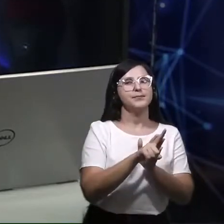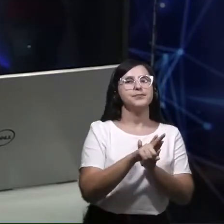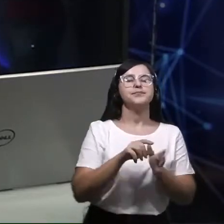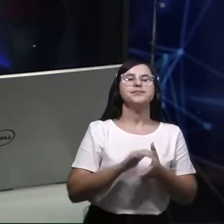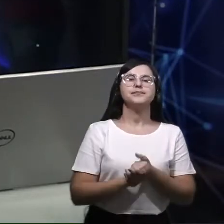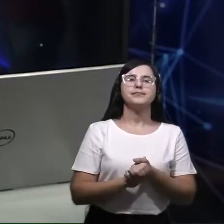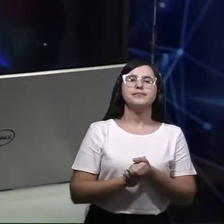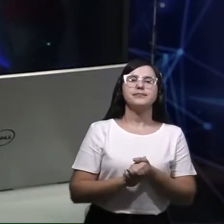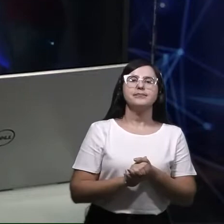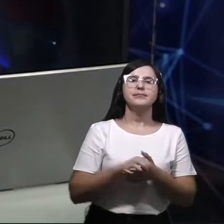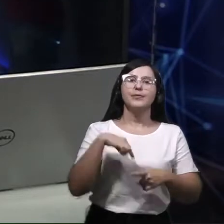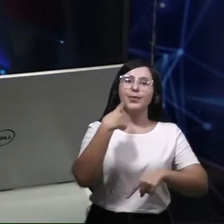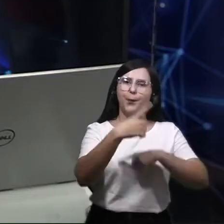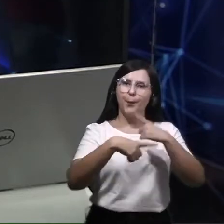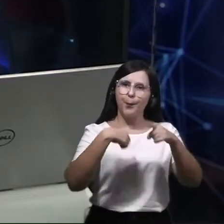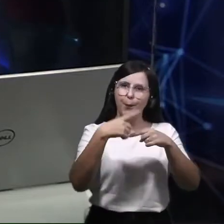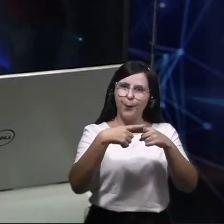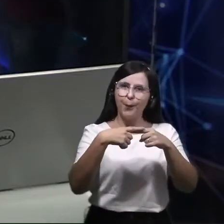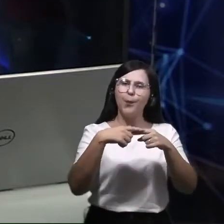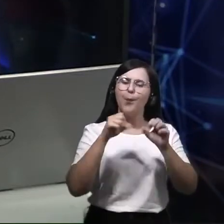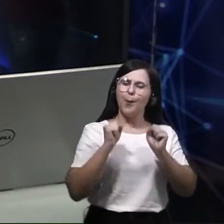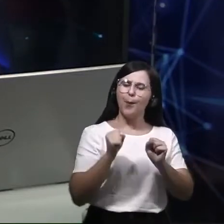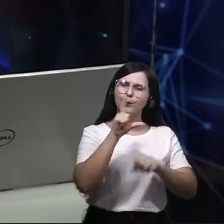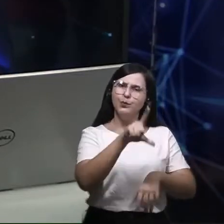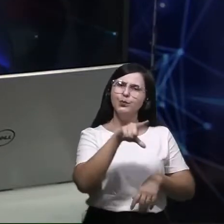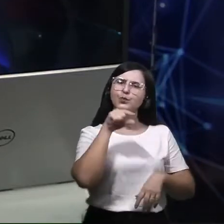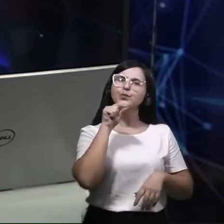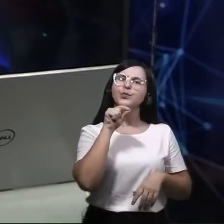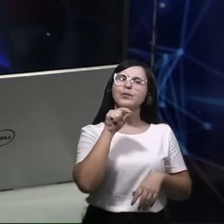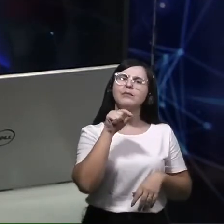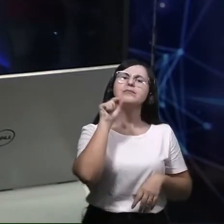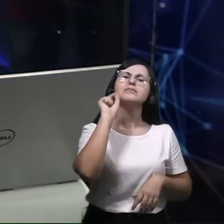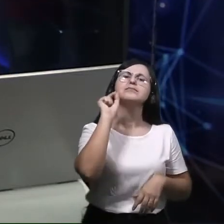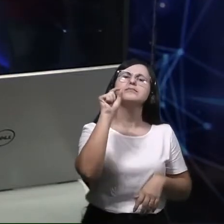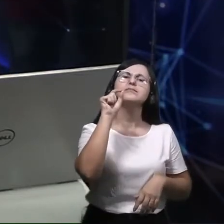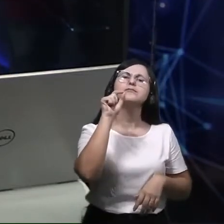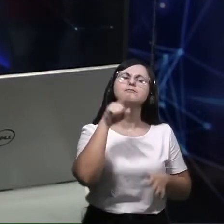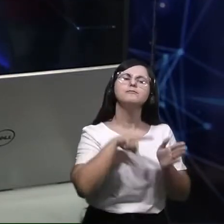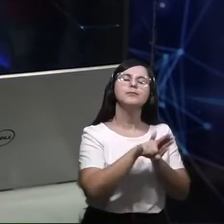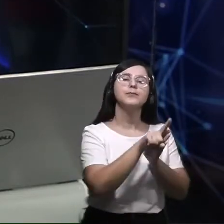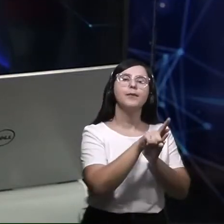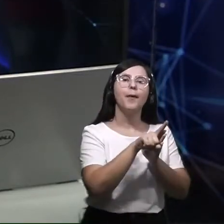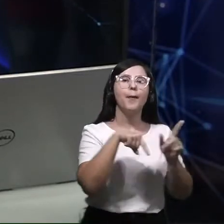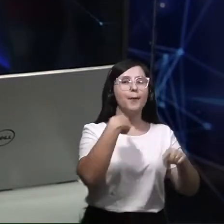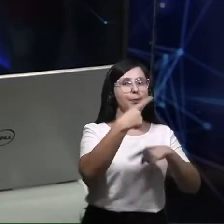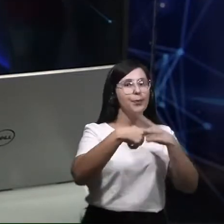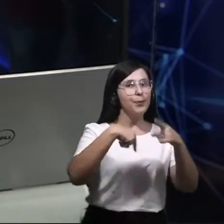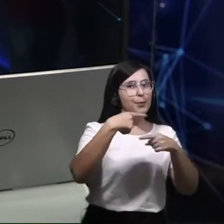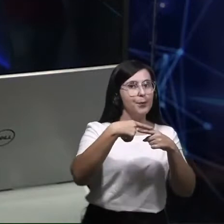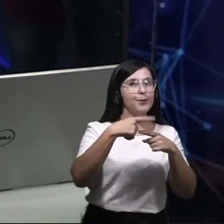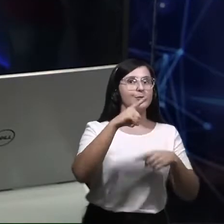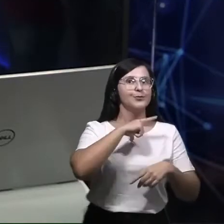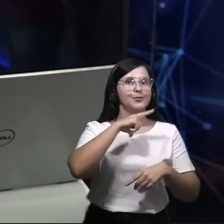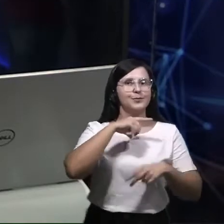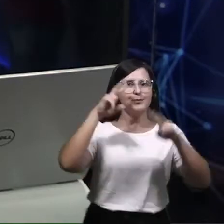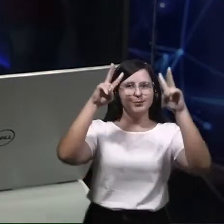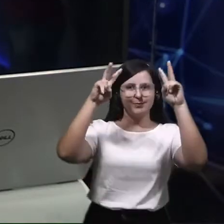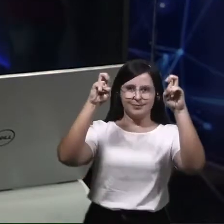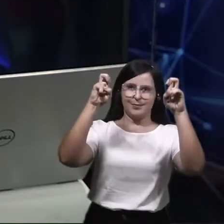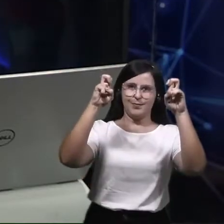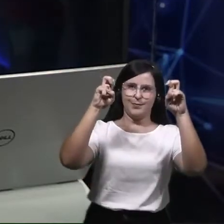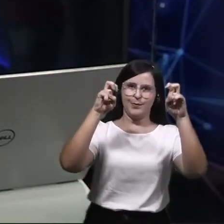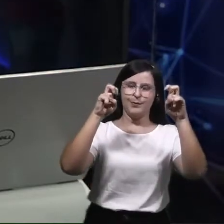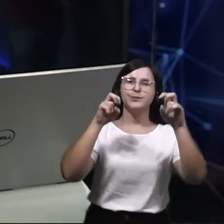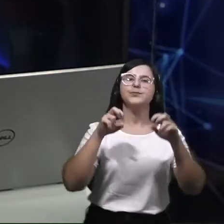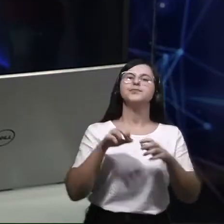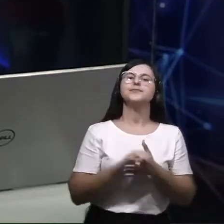esse candidato escolhe o candidato opositor que ele deseja perguntar. Em seguida, nós vamos sortear o tema pelo qual ele vai fazer